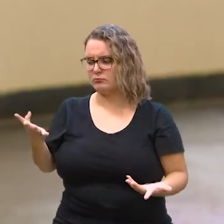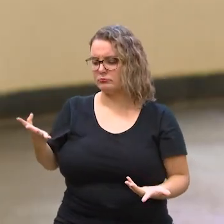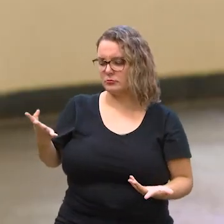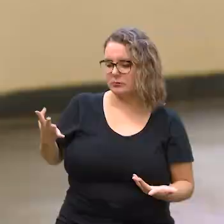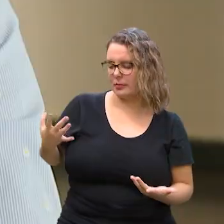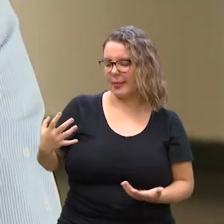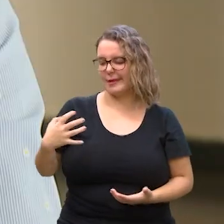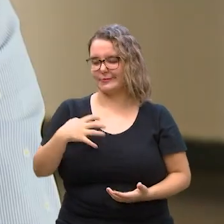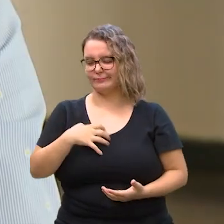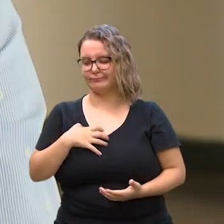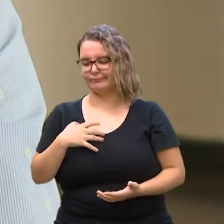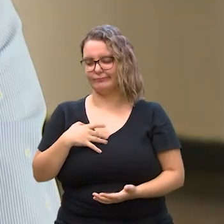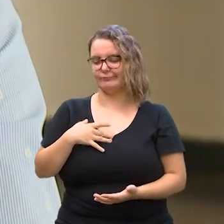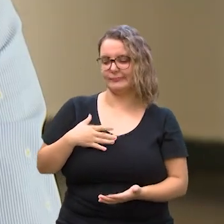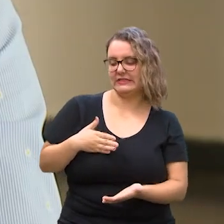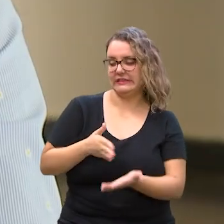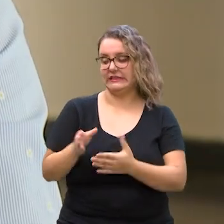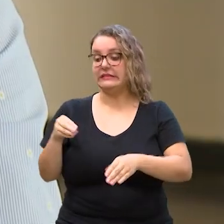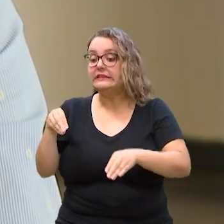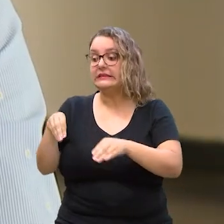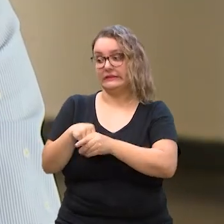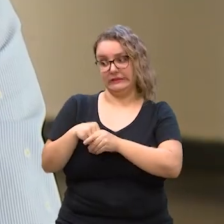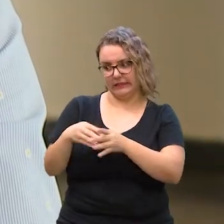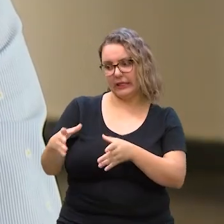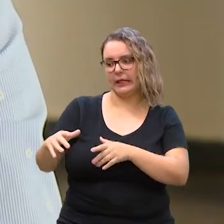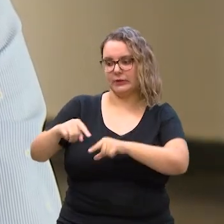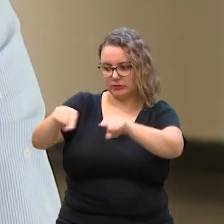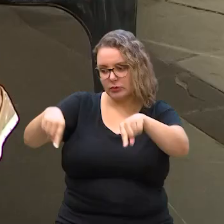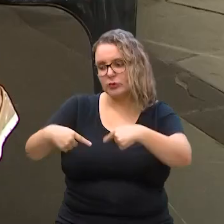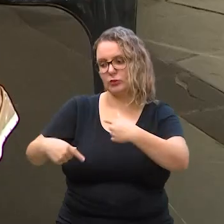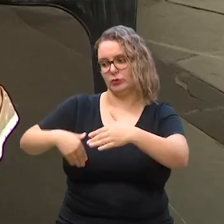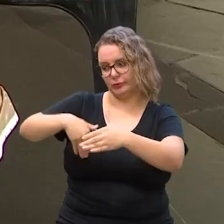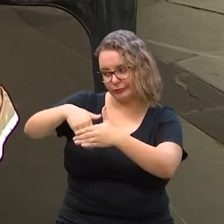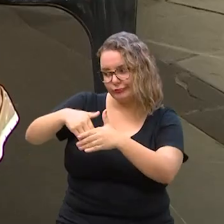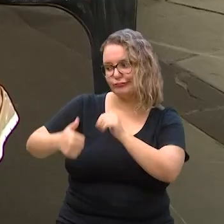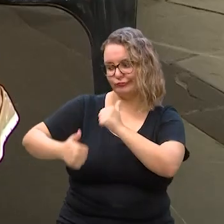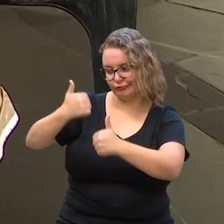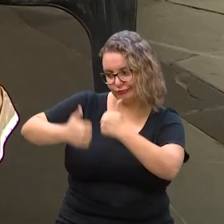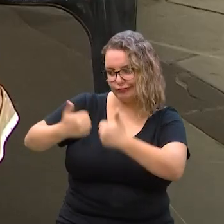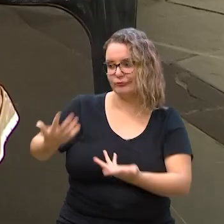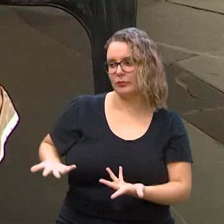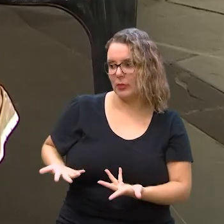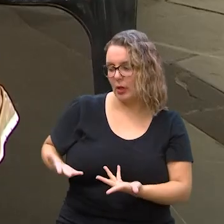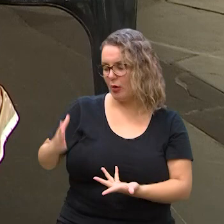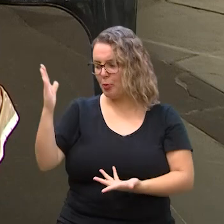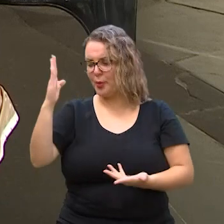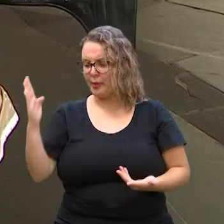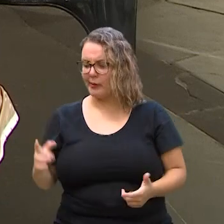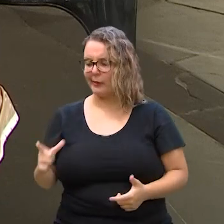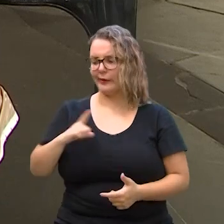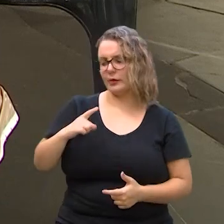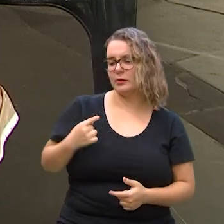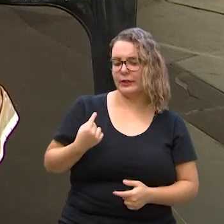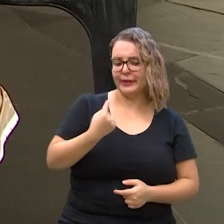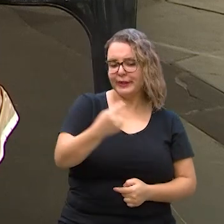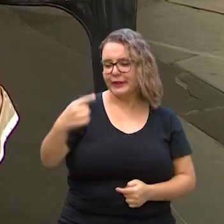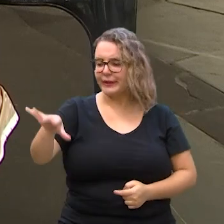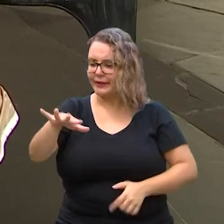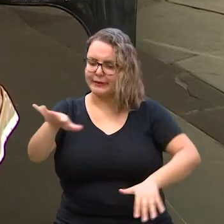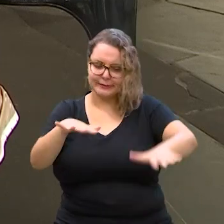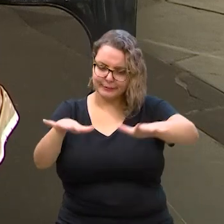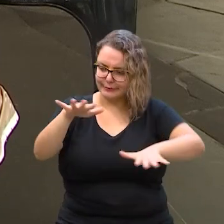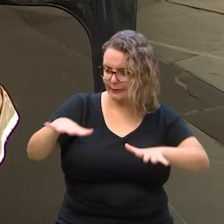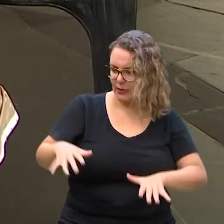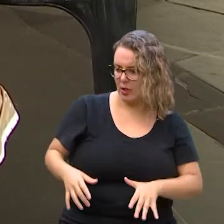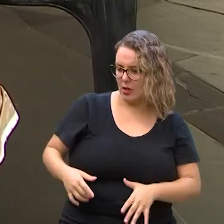essa malandragem também está enraizada no futebol e principalmente no Brasil, né? O brasileiro, ele tem aquela história, acho que cada região